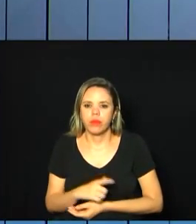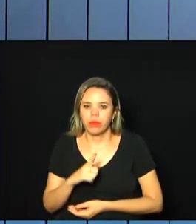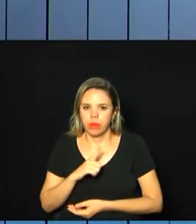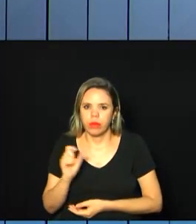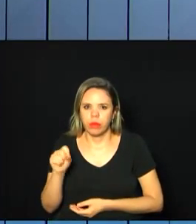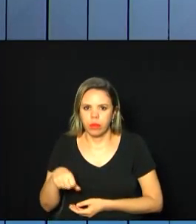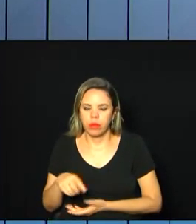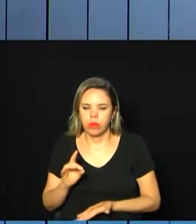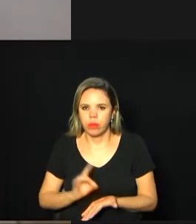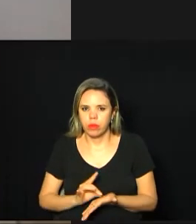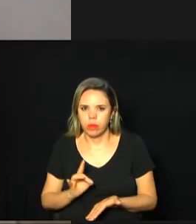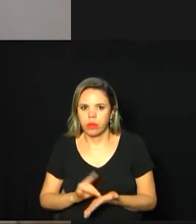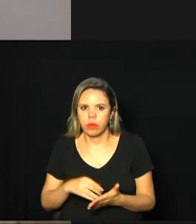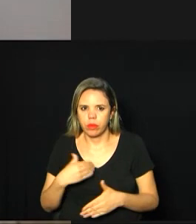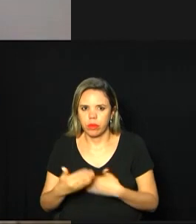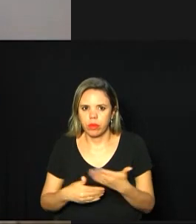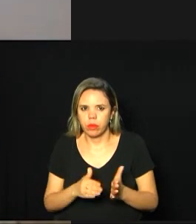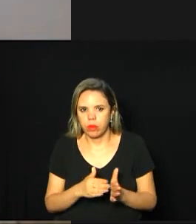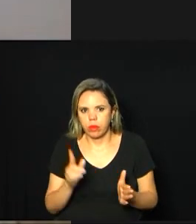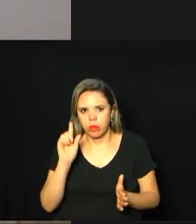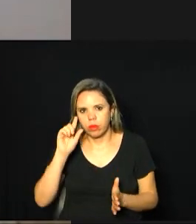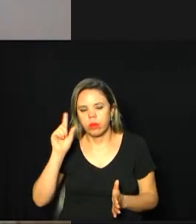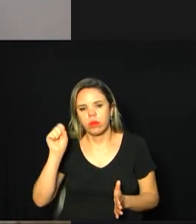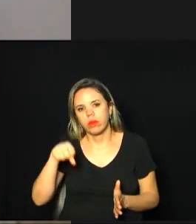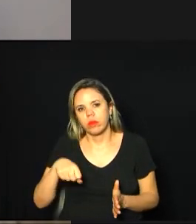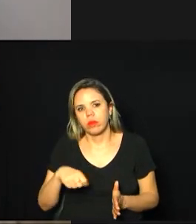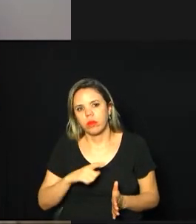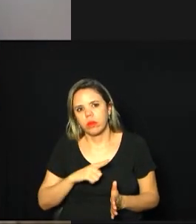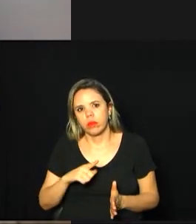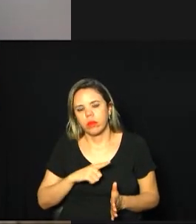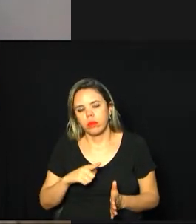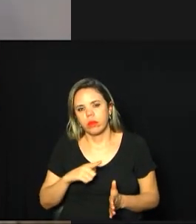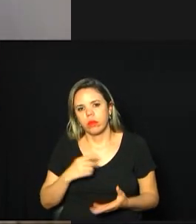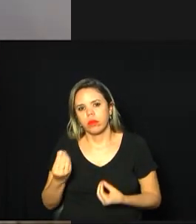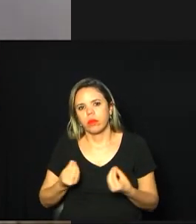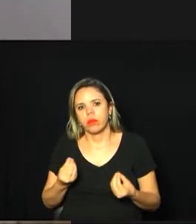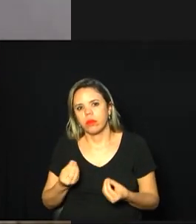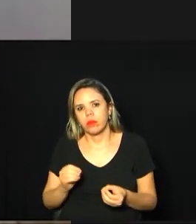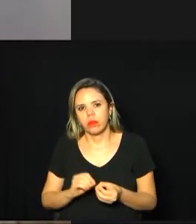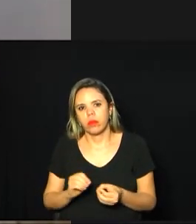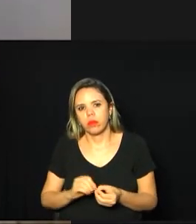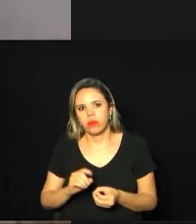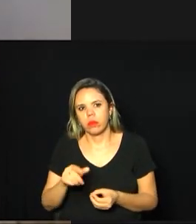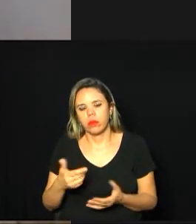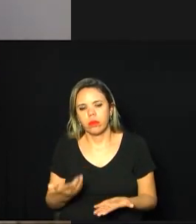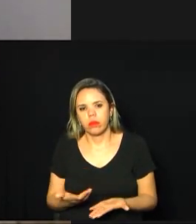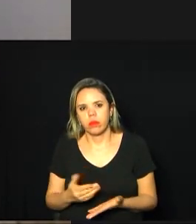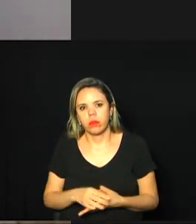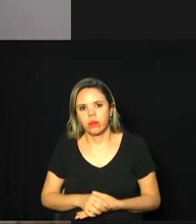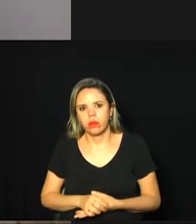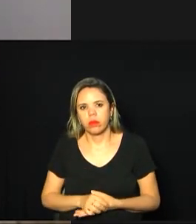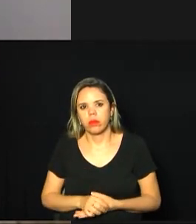Tem, e isso é feito diariamente, Existe... como é que a gente pode fazer isso? Uma das ferramentas é